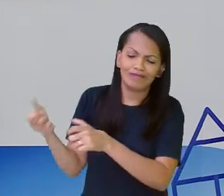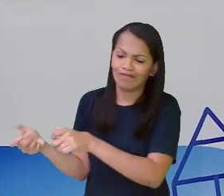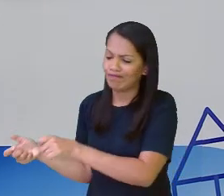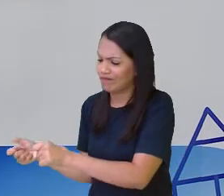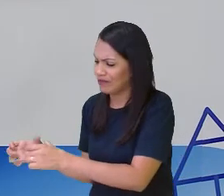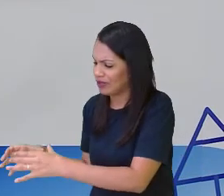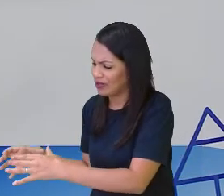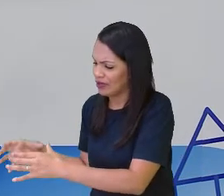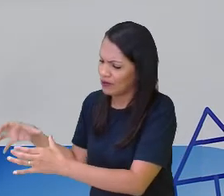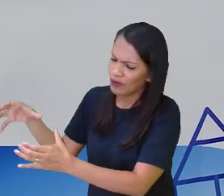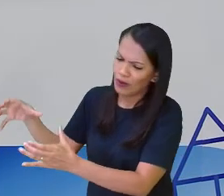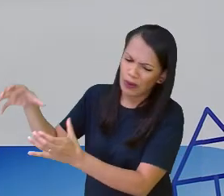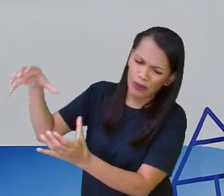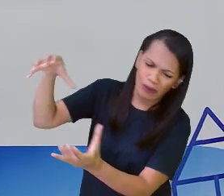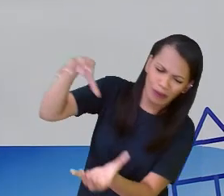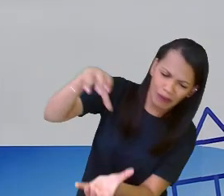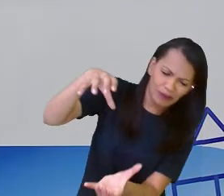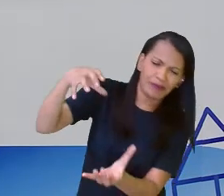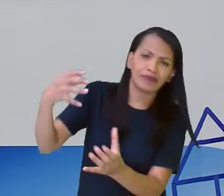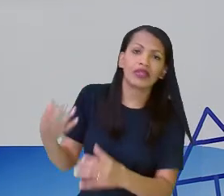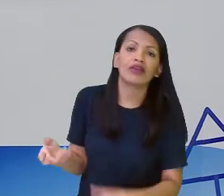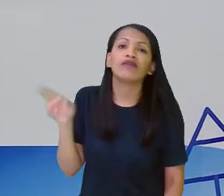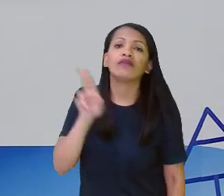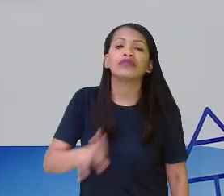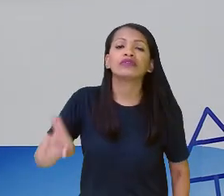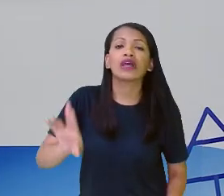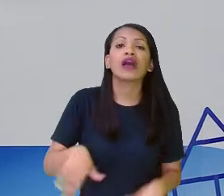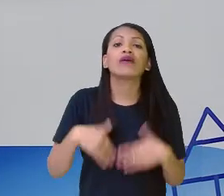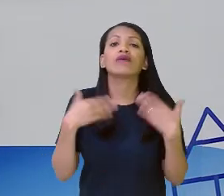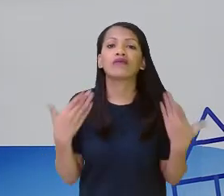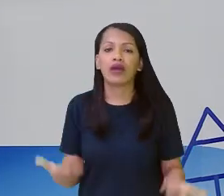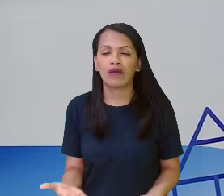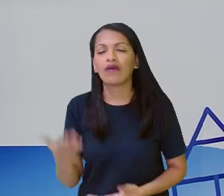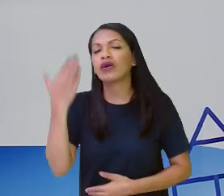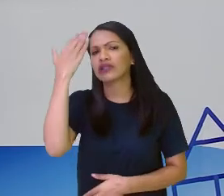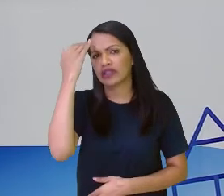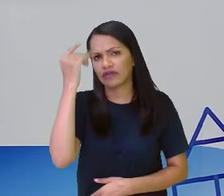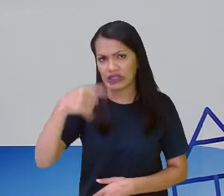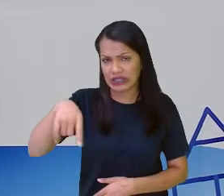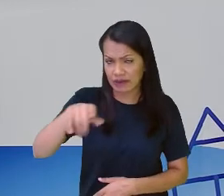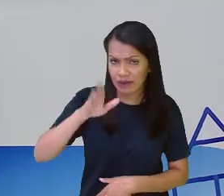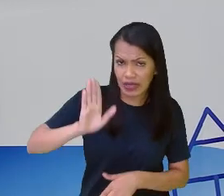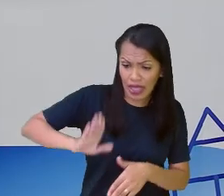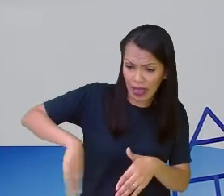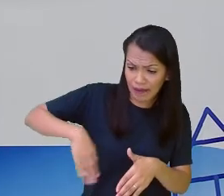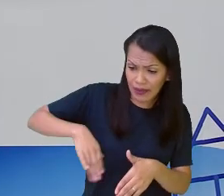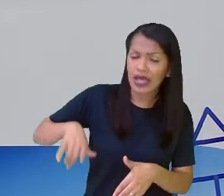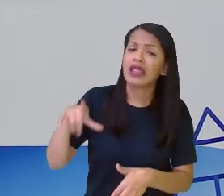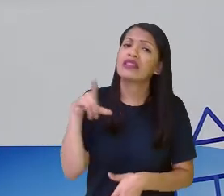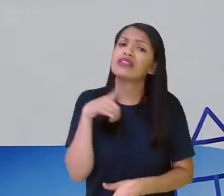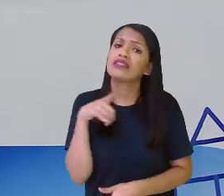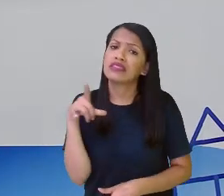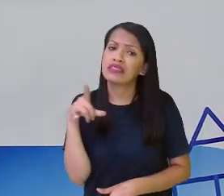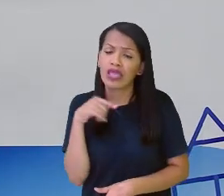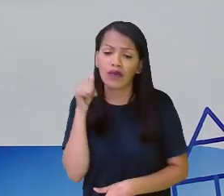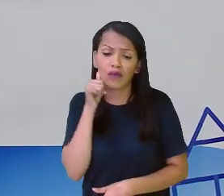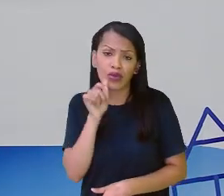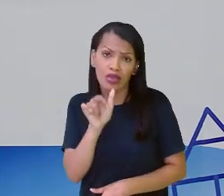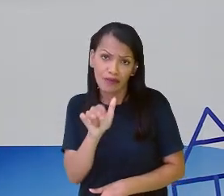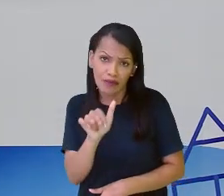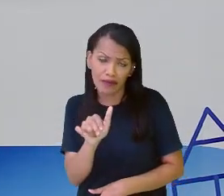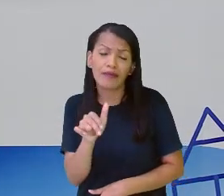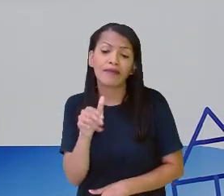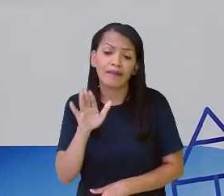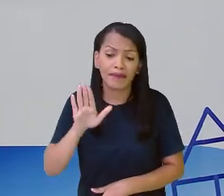aconteceu com algum de vocês, né? Quando vocês vão para a praia de Boa Viagem, que tem uma irmãzinha pequena que precisa alugar